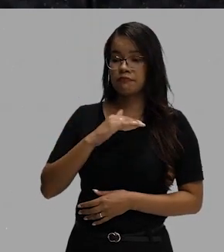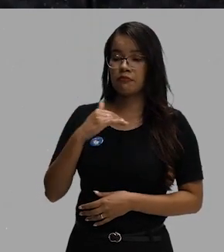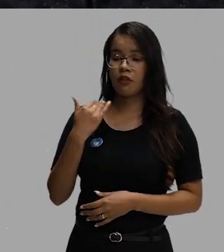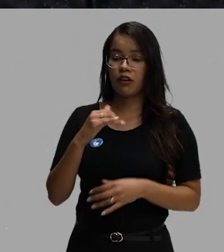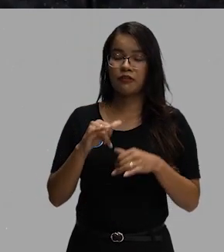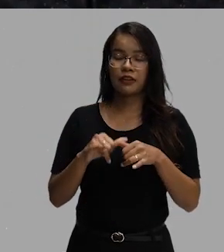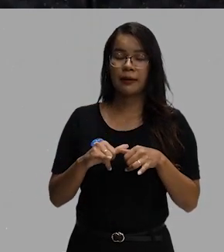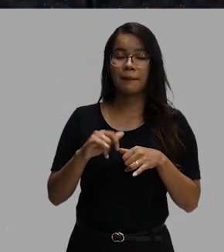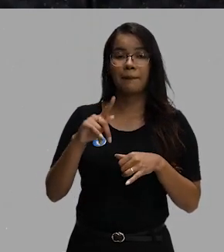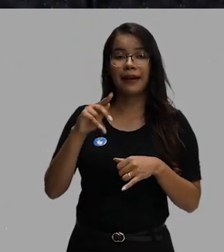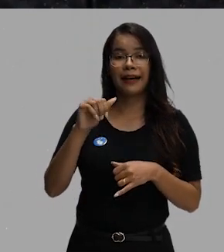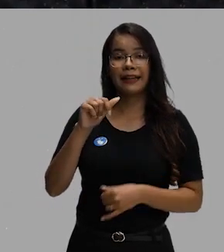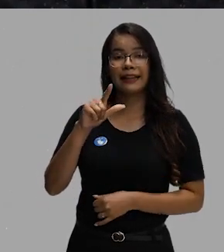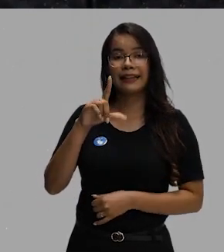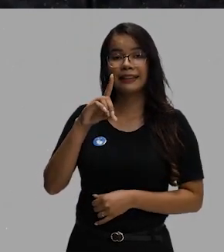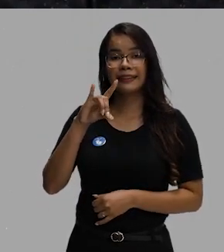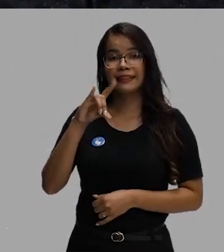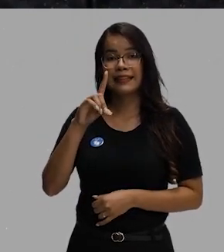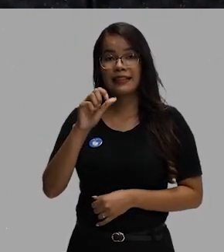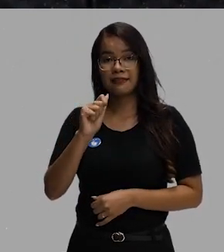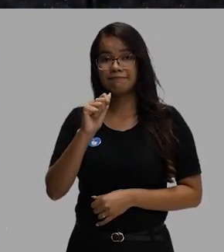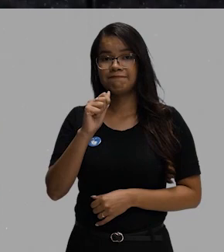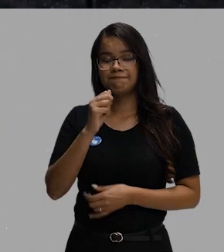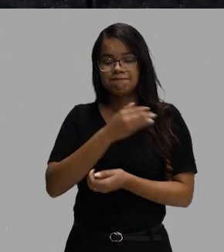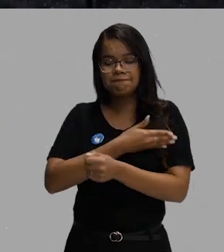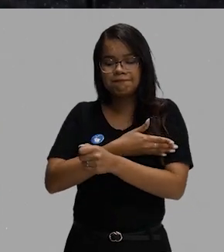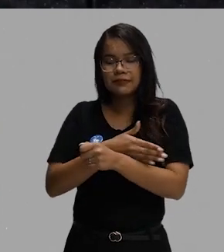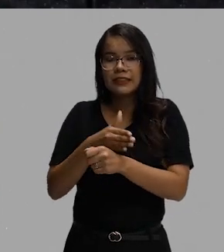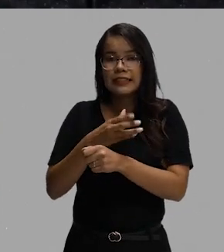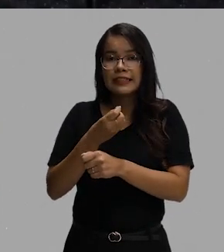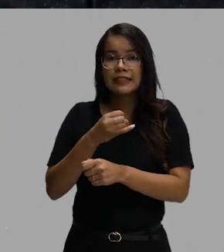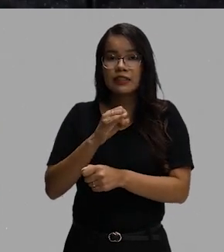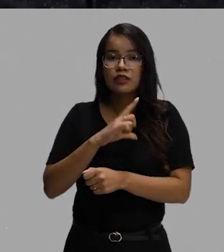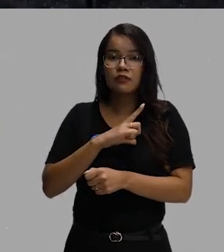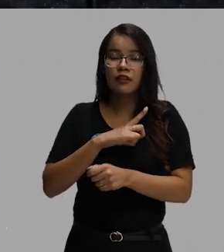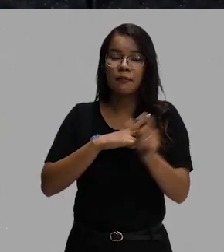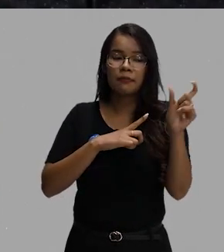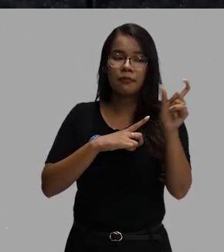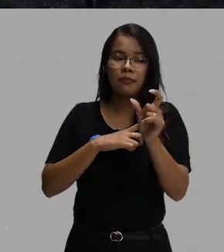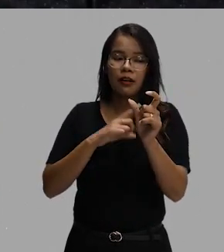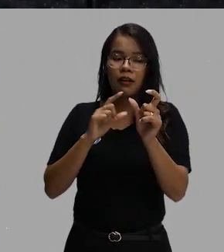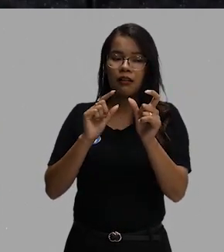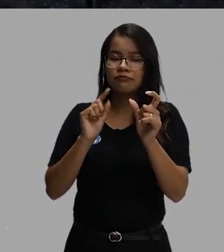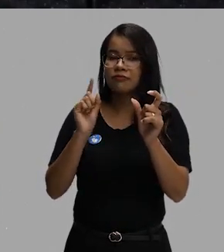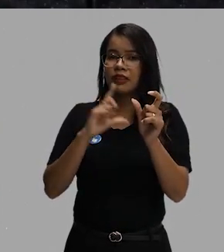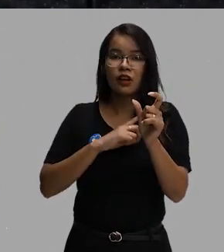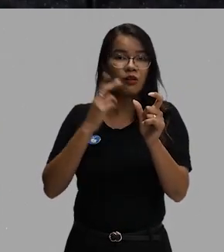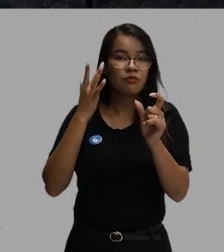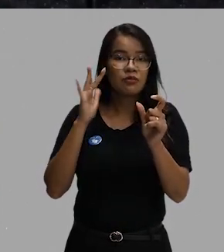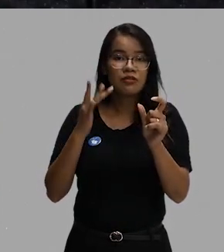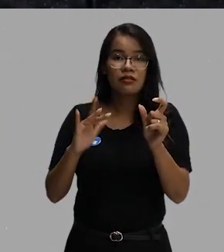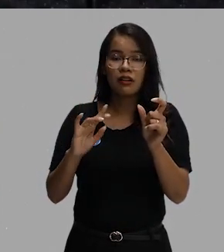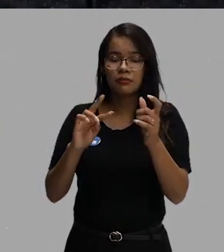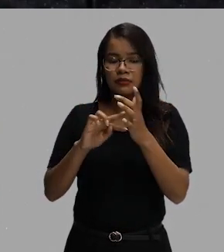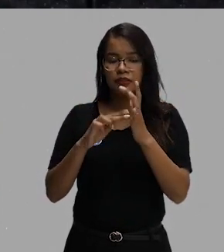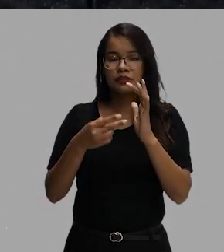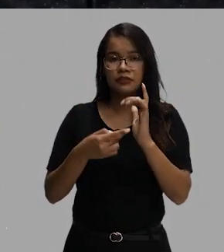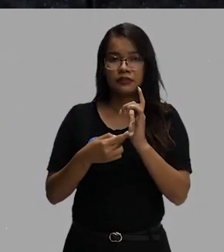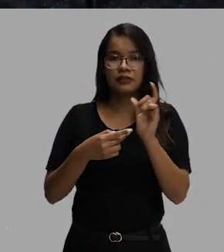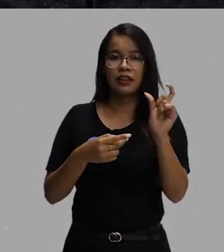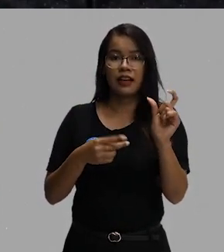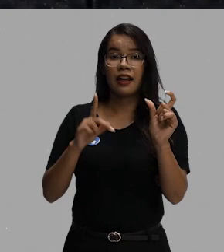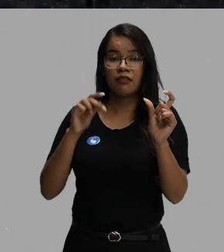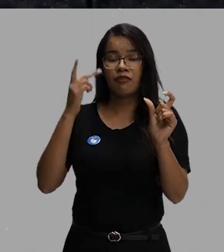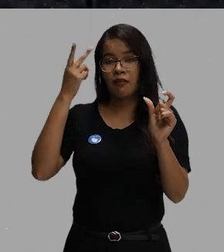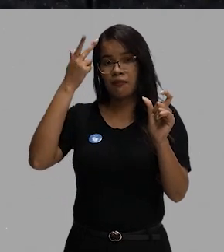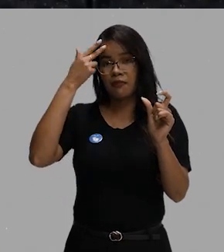ficando pálida. É isso que ele está dizendo. Se tiver palavras que vocês não saibam o significado, é muito comum, porque a linguagem é um pouquinho